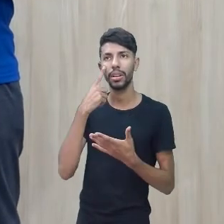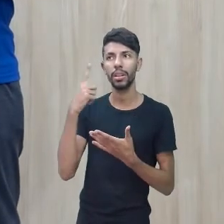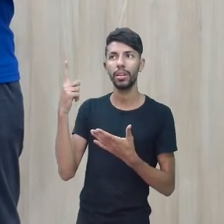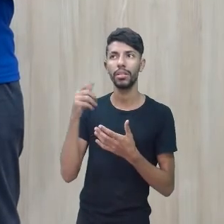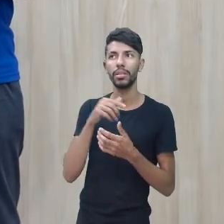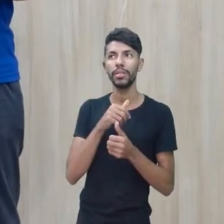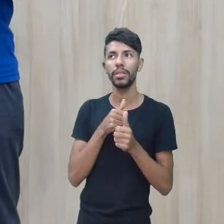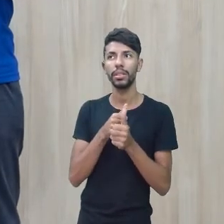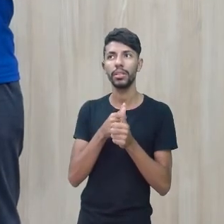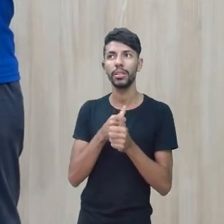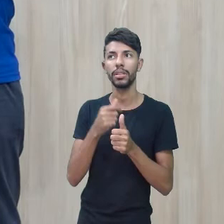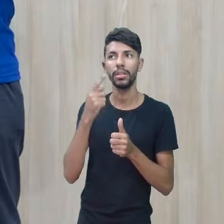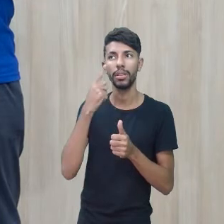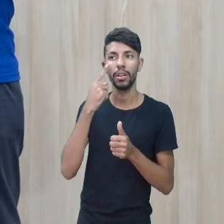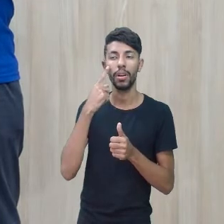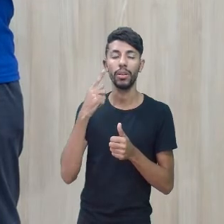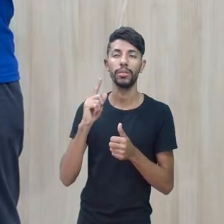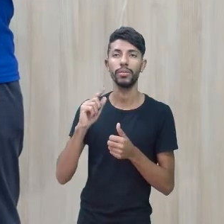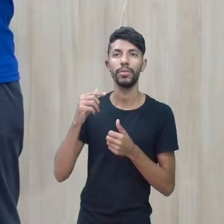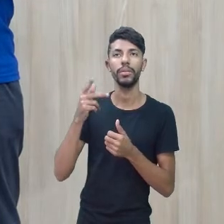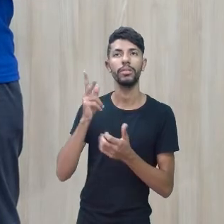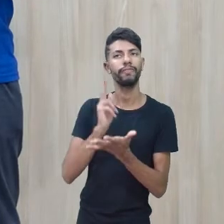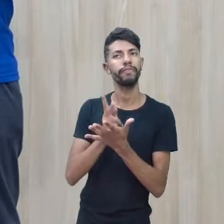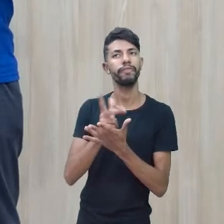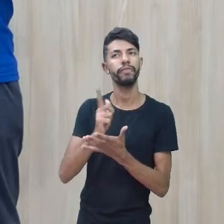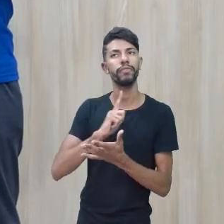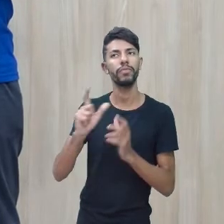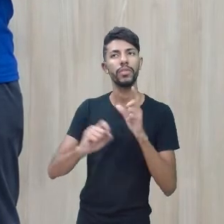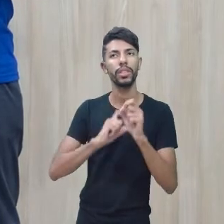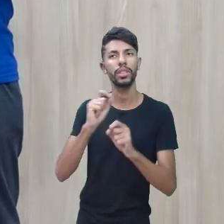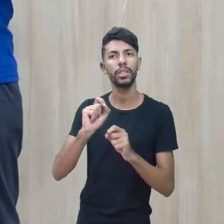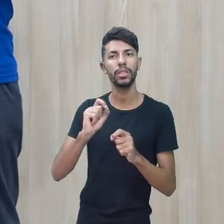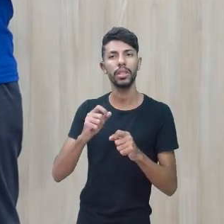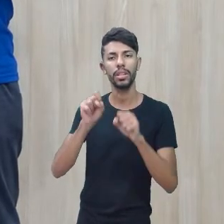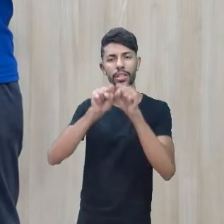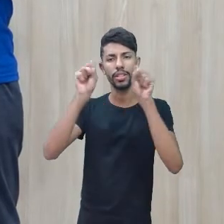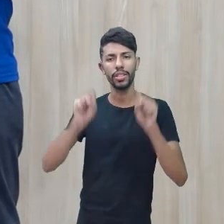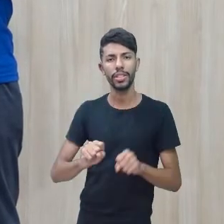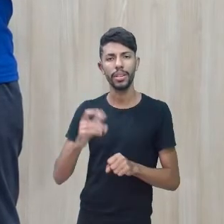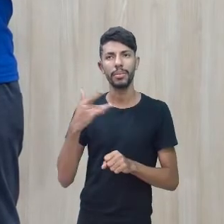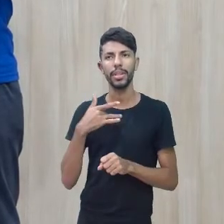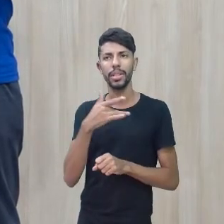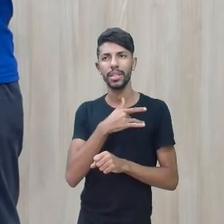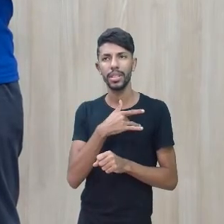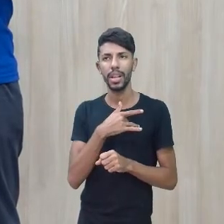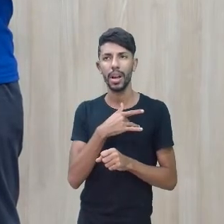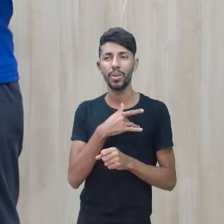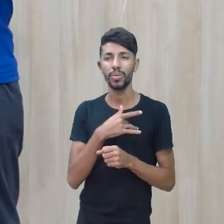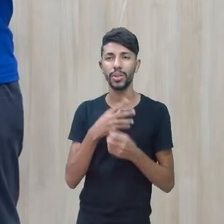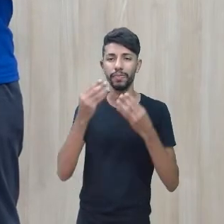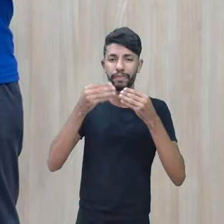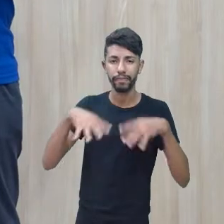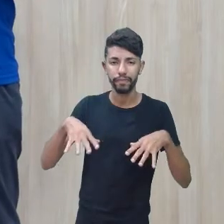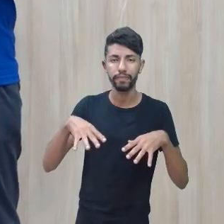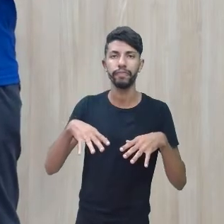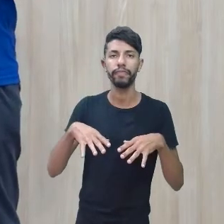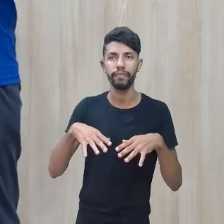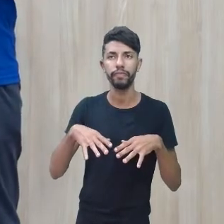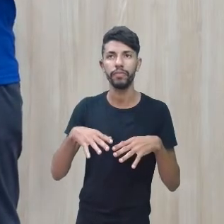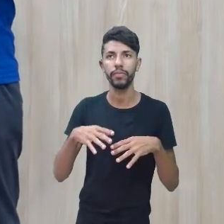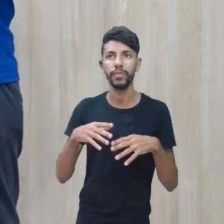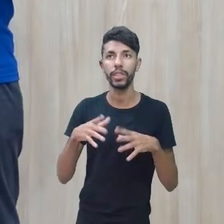gente, que mesmo tendo esse sistema de saúde precário, falando agora